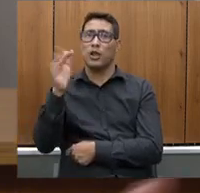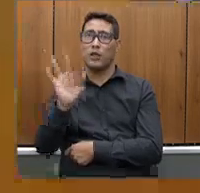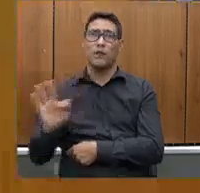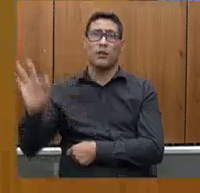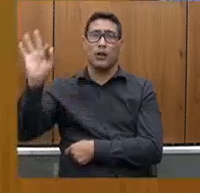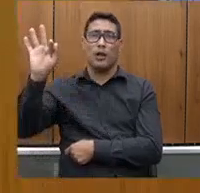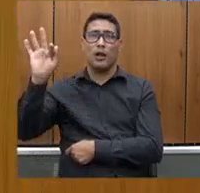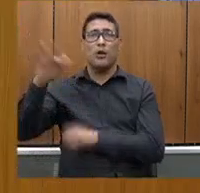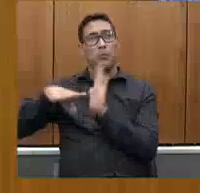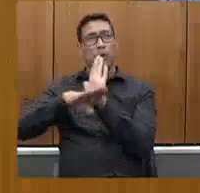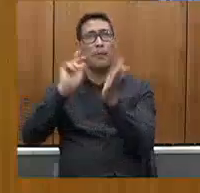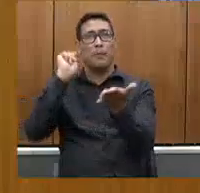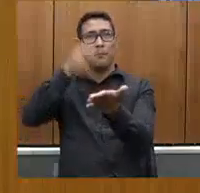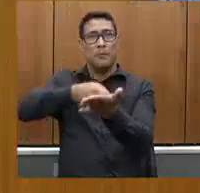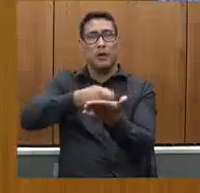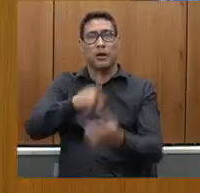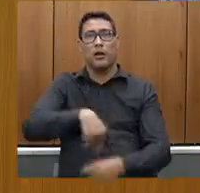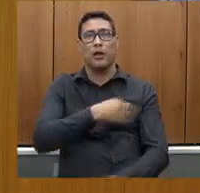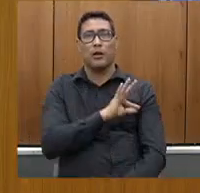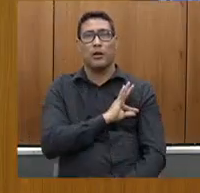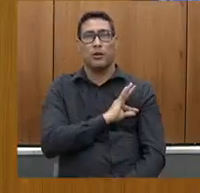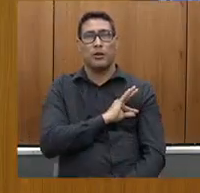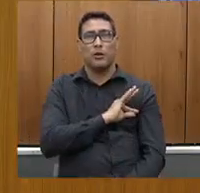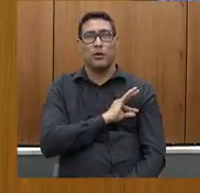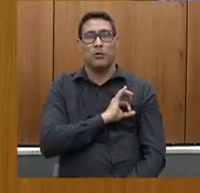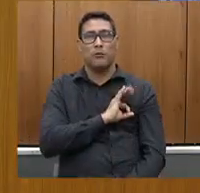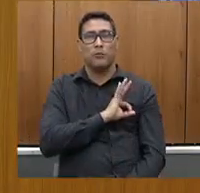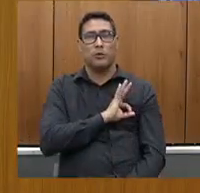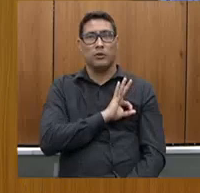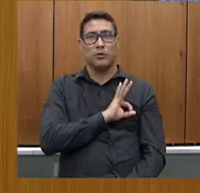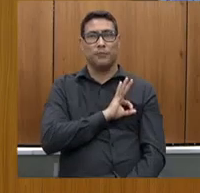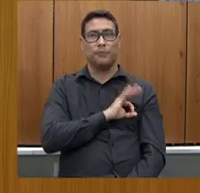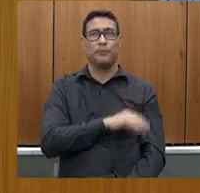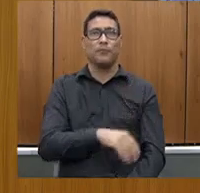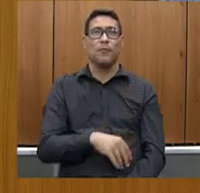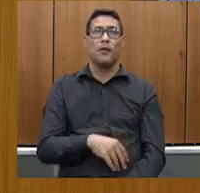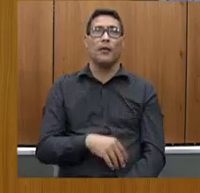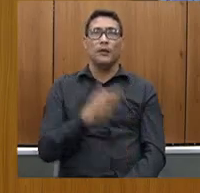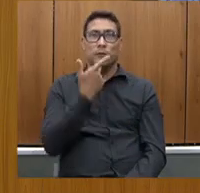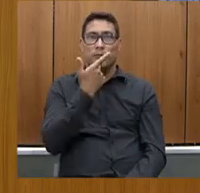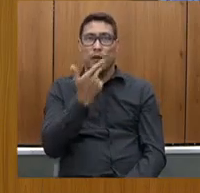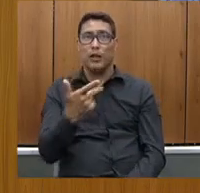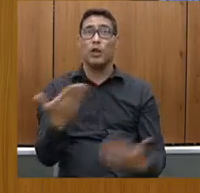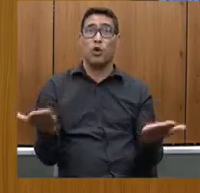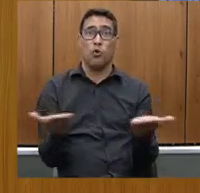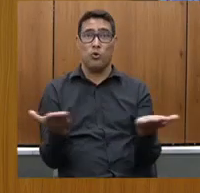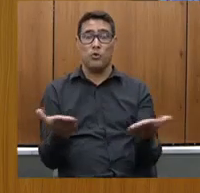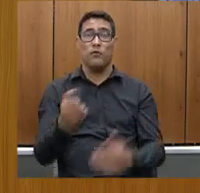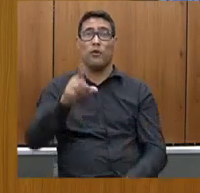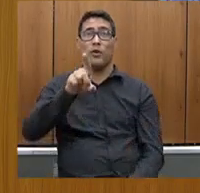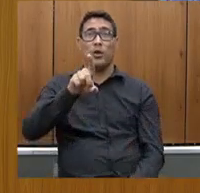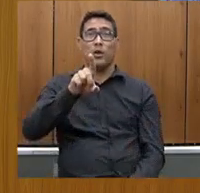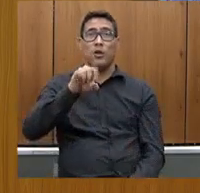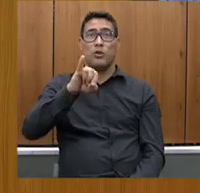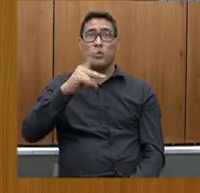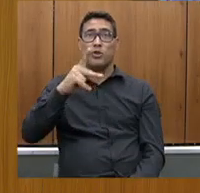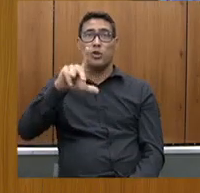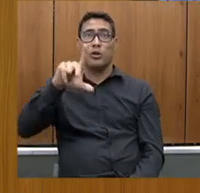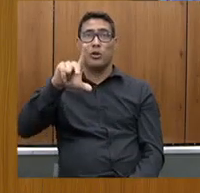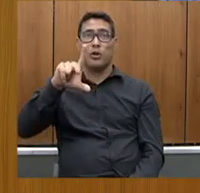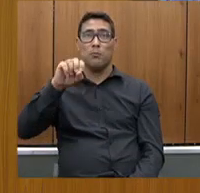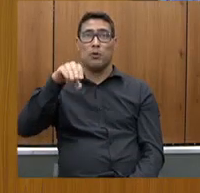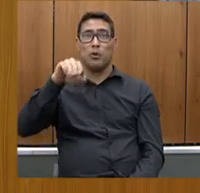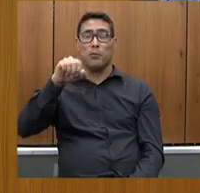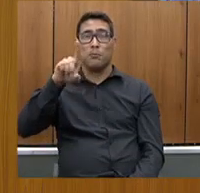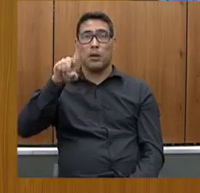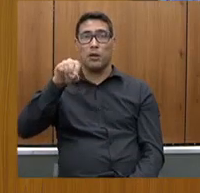polícia obrigado te fiz Deputado João Leite é quando a gente toma conhecimento que hoje foi diplomado o cara que entende bem da prática de